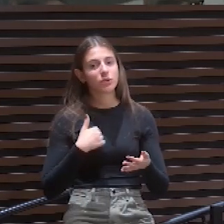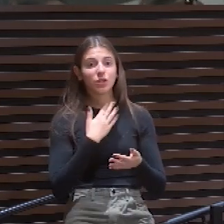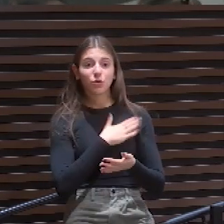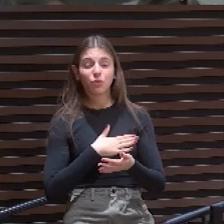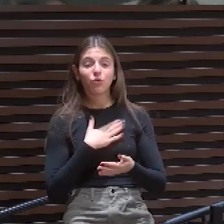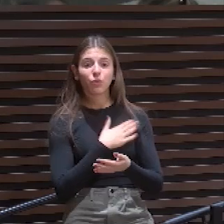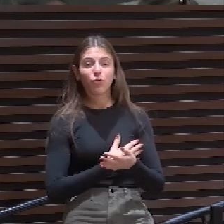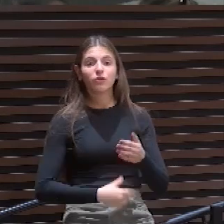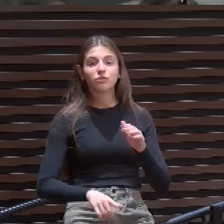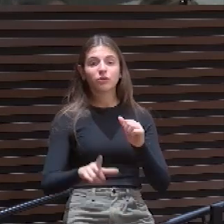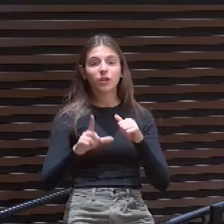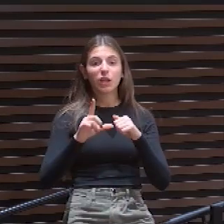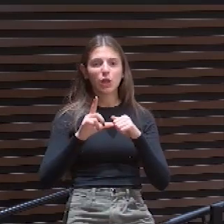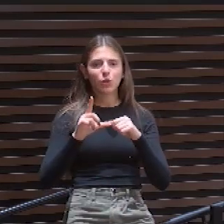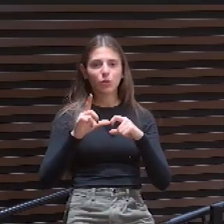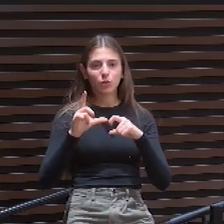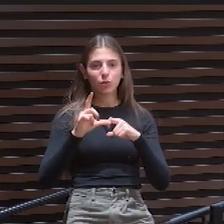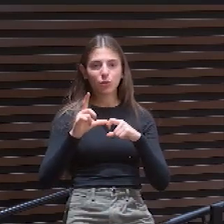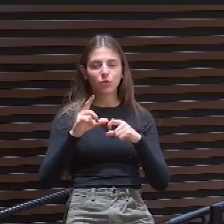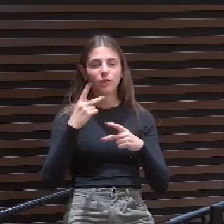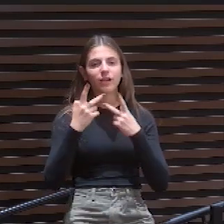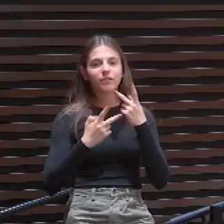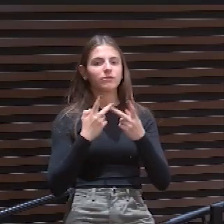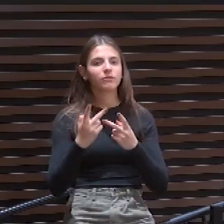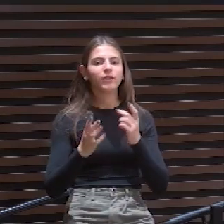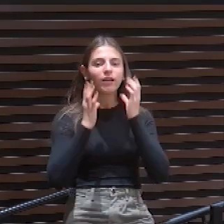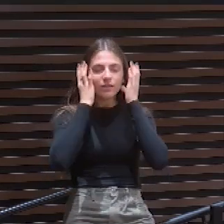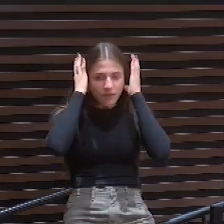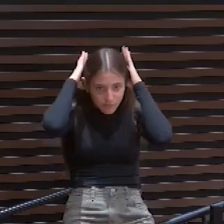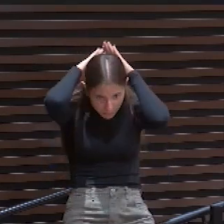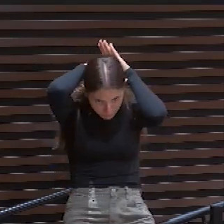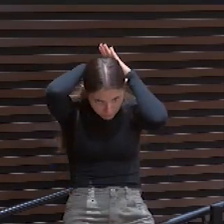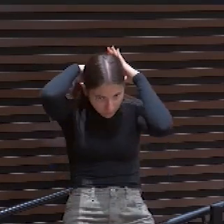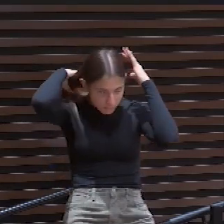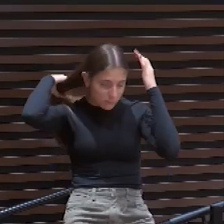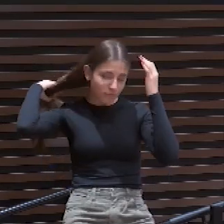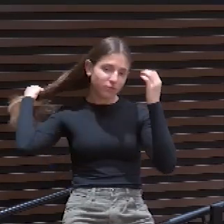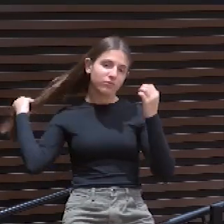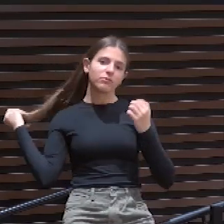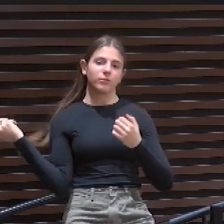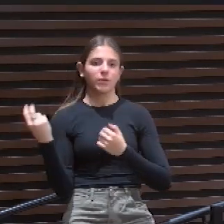segundo Lucas 24, que é os 2 discípulos a caminho de Emaús.